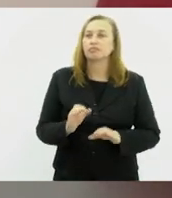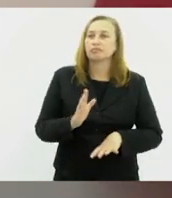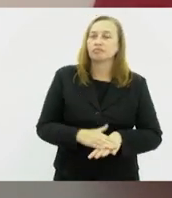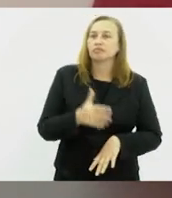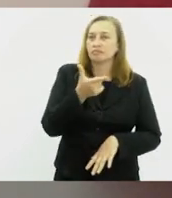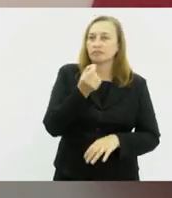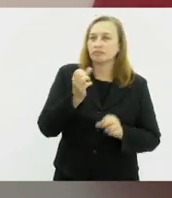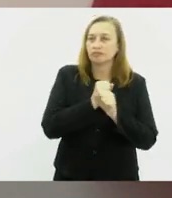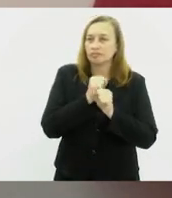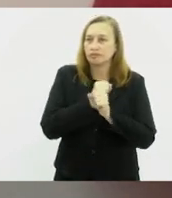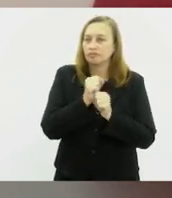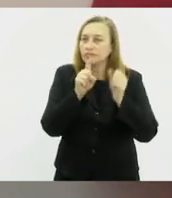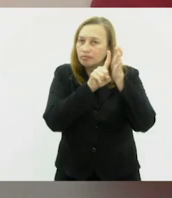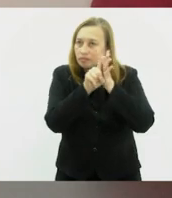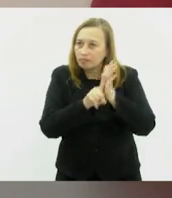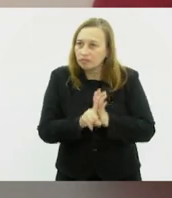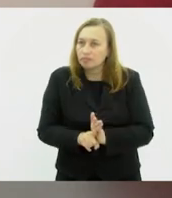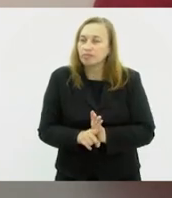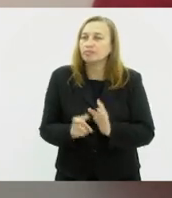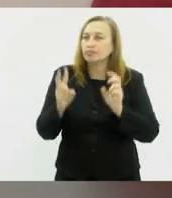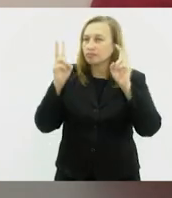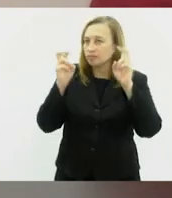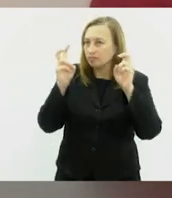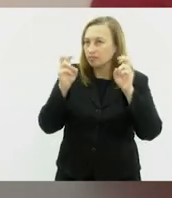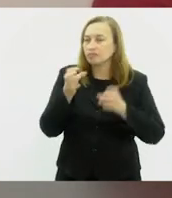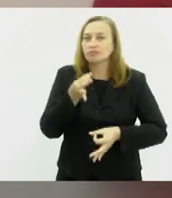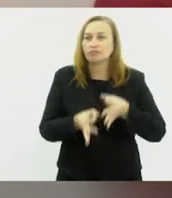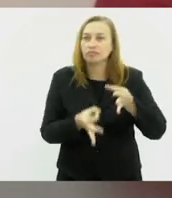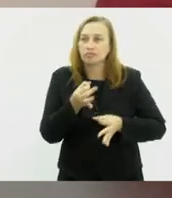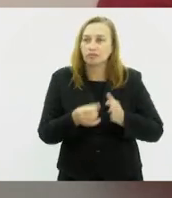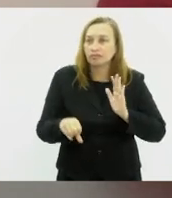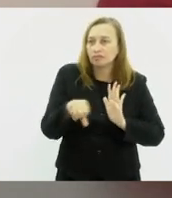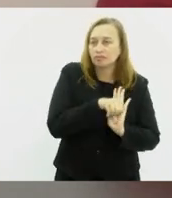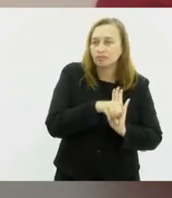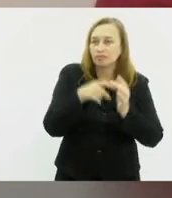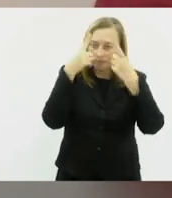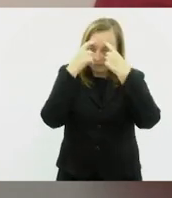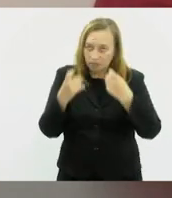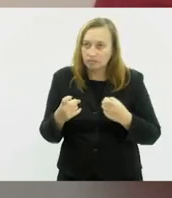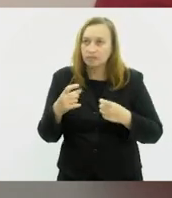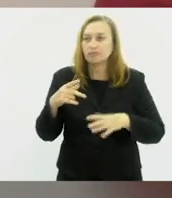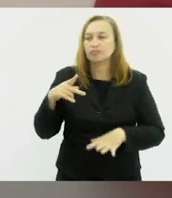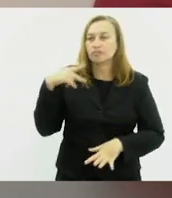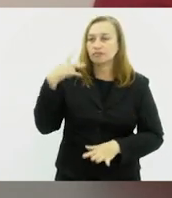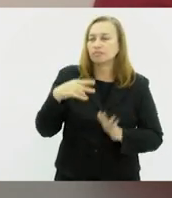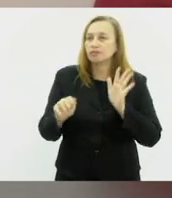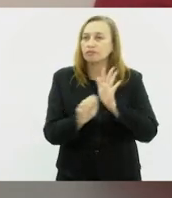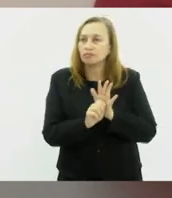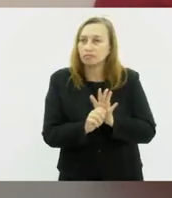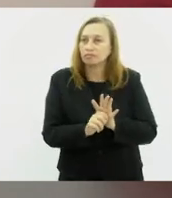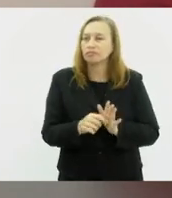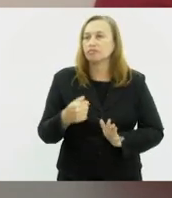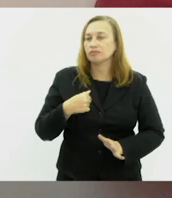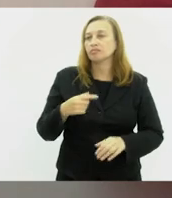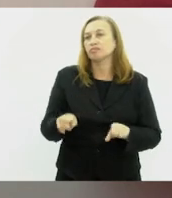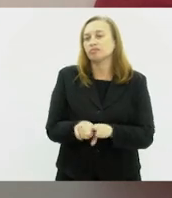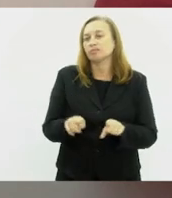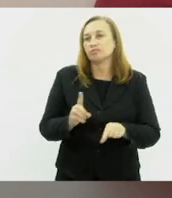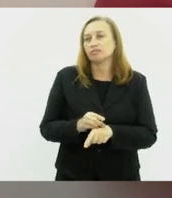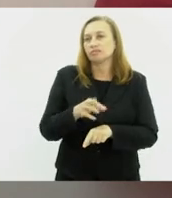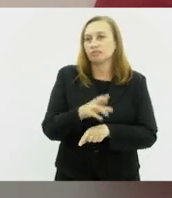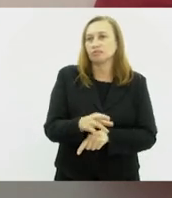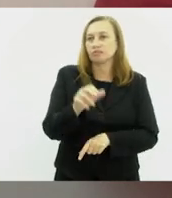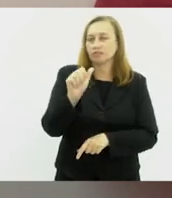anos com pesquisa nesses temas né injustiça criminal violência e política de drogas e também sou doutorando né em